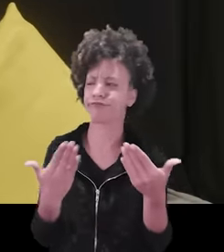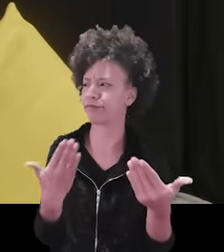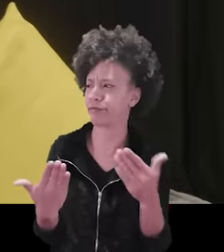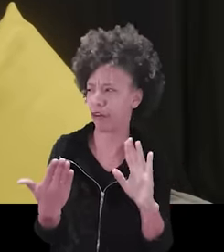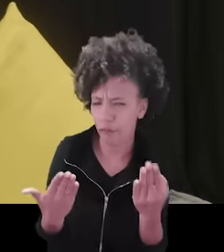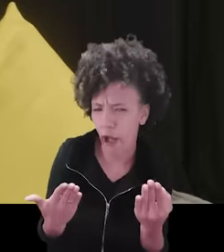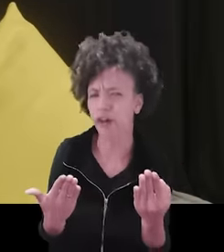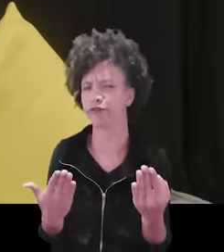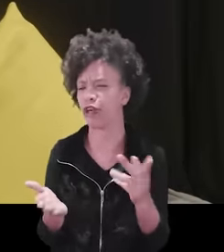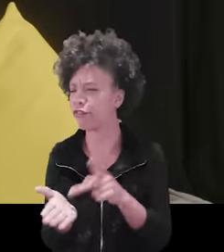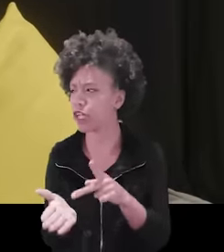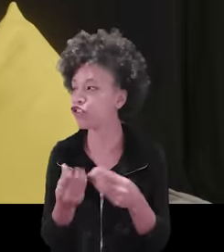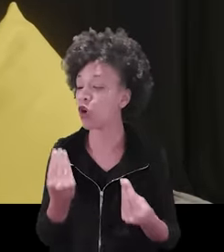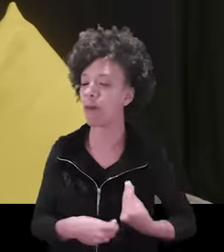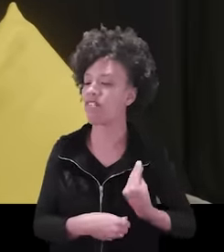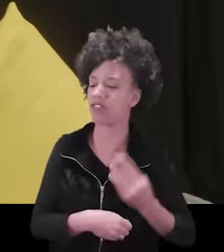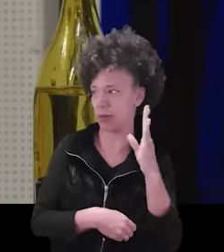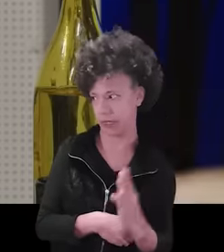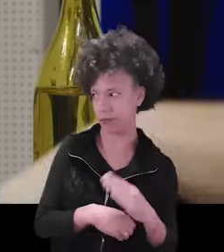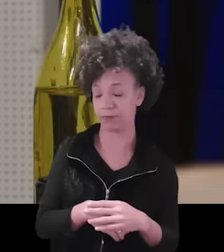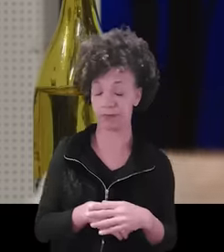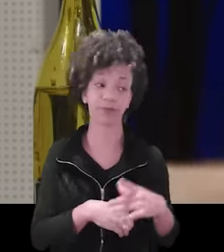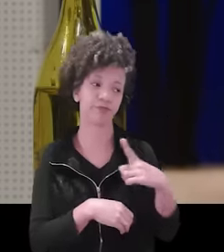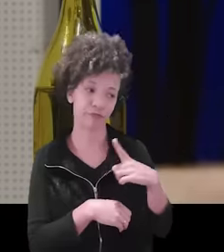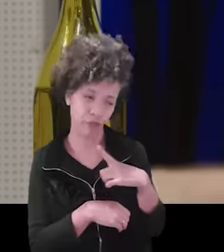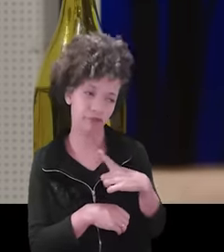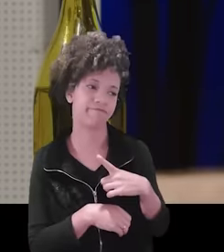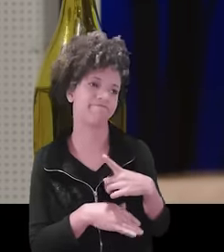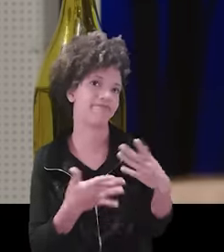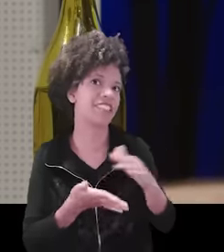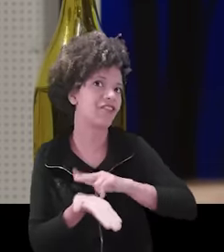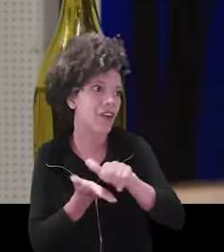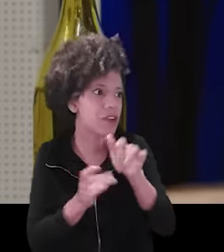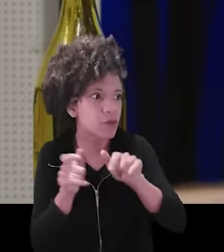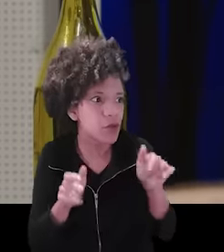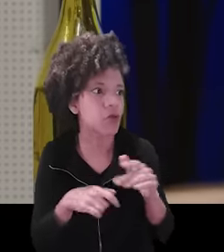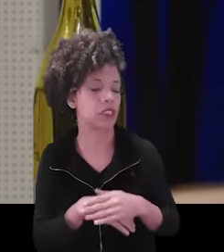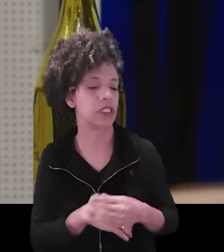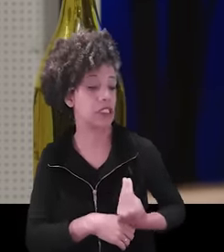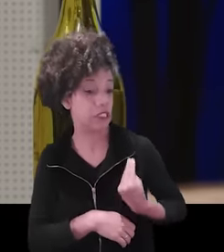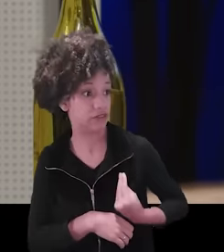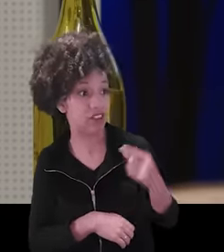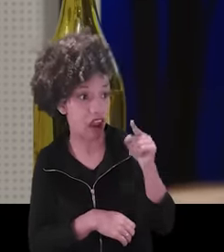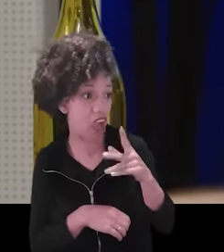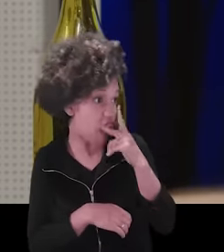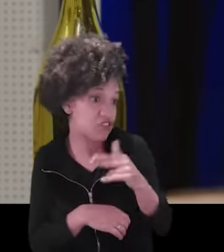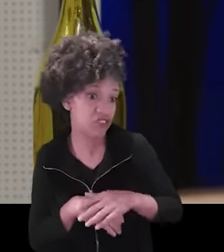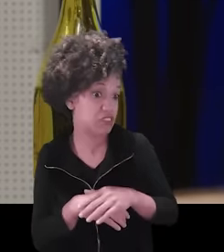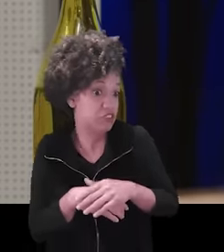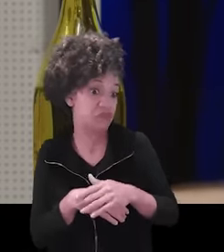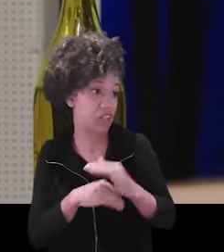falso que como é que a vida real do brasileiro que vai para lá ela tem muito isso e a grande maioria que vai vai achando